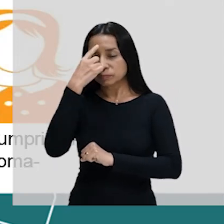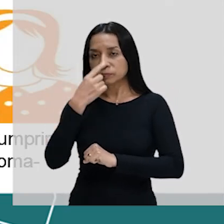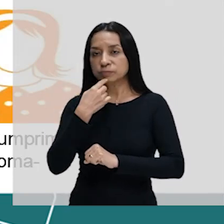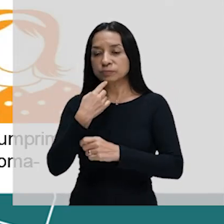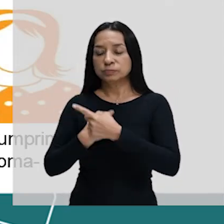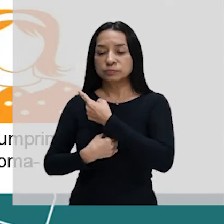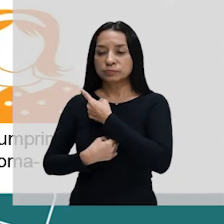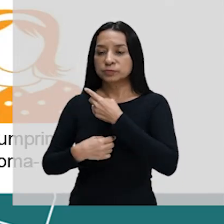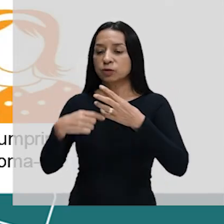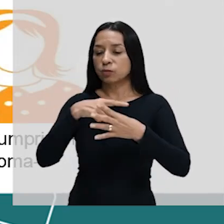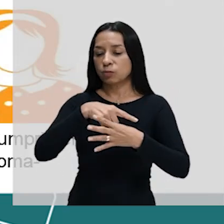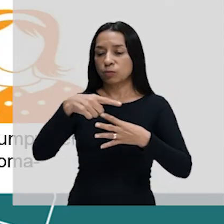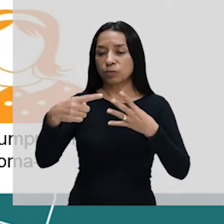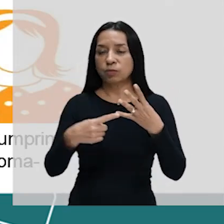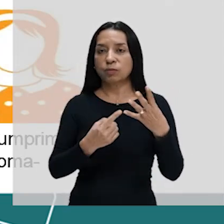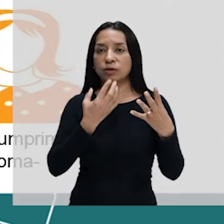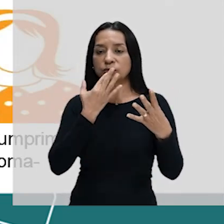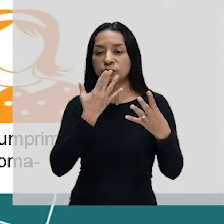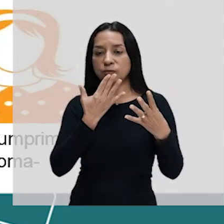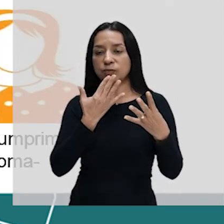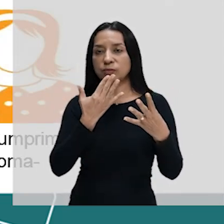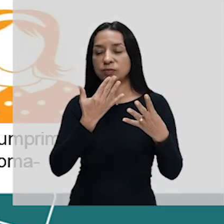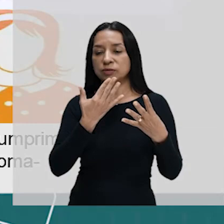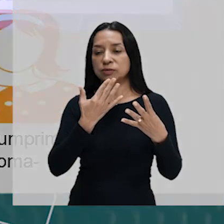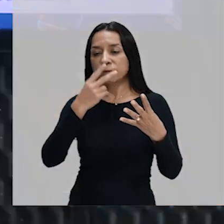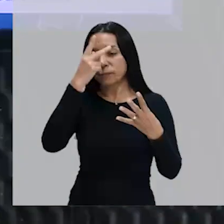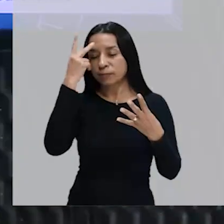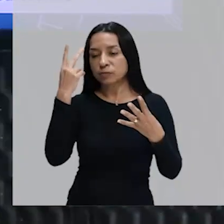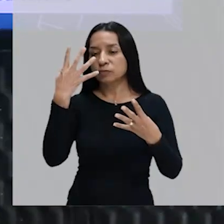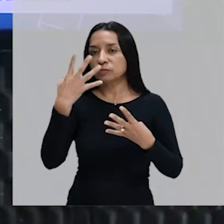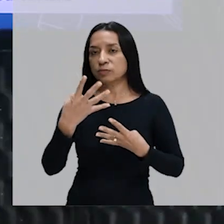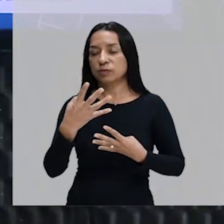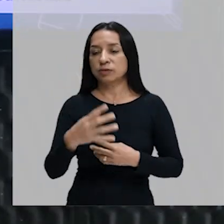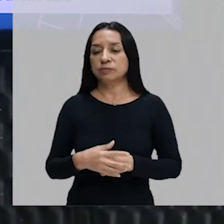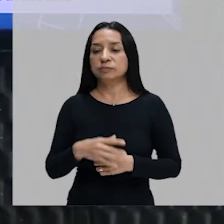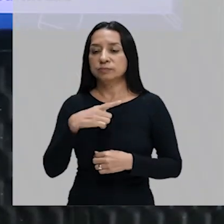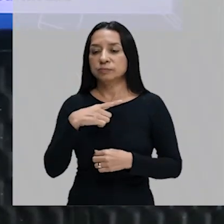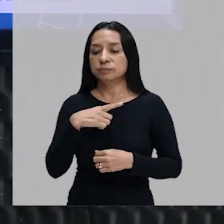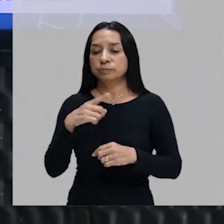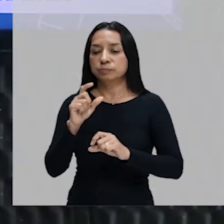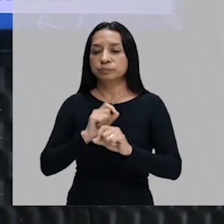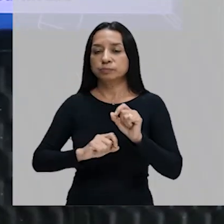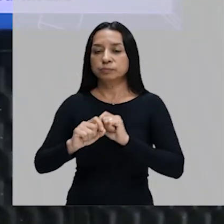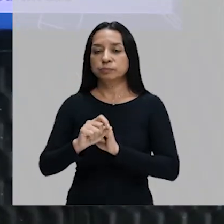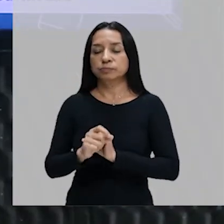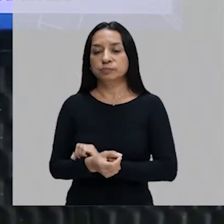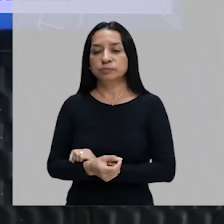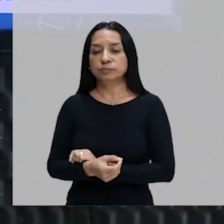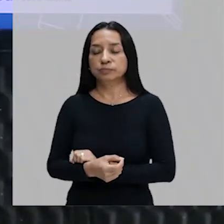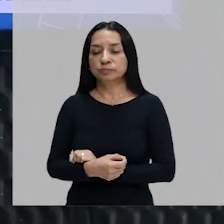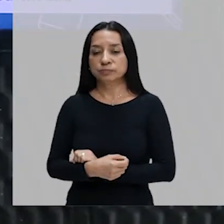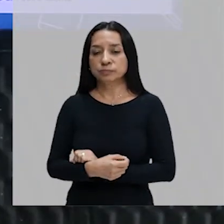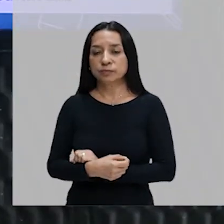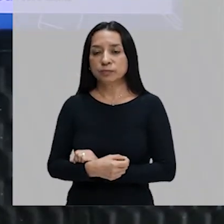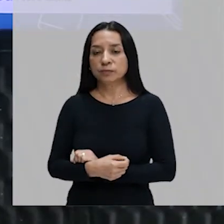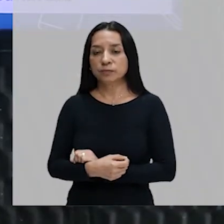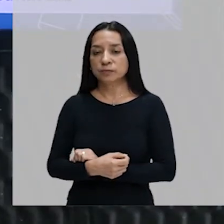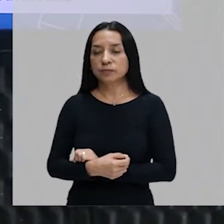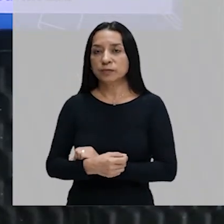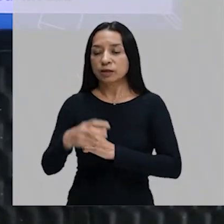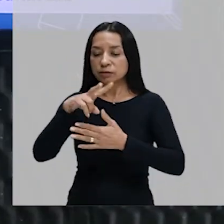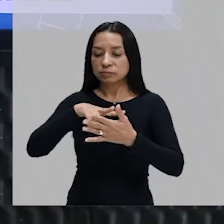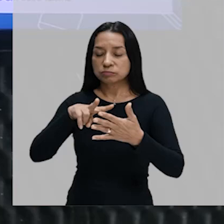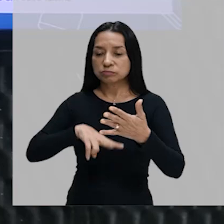com 4 cores, tá? E 4 pessoas, tá? Então, eu tenho aqui, hola, como estás? Então,